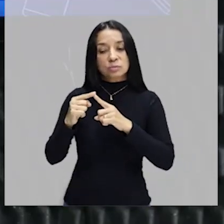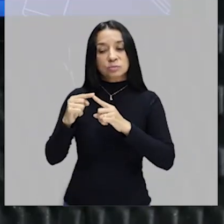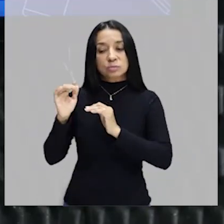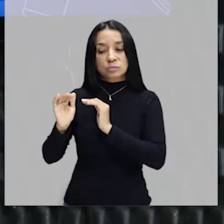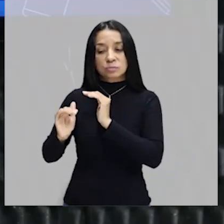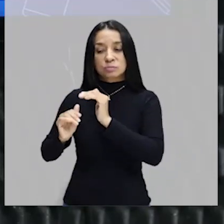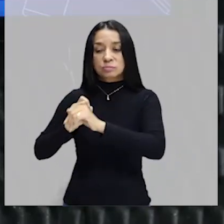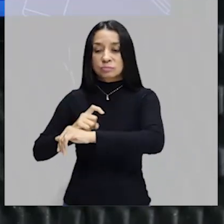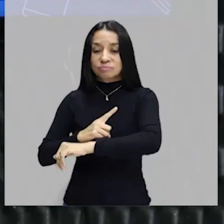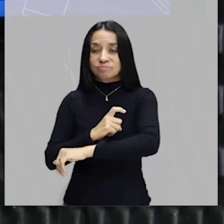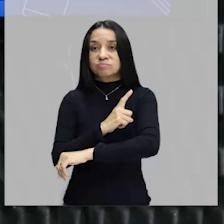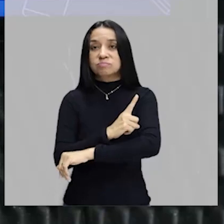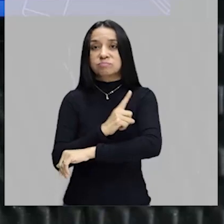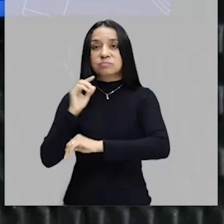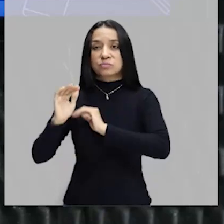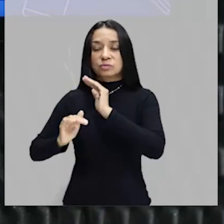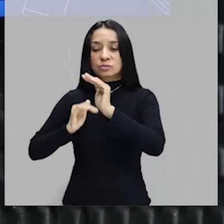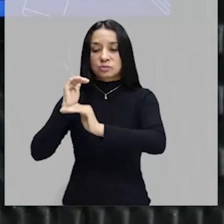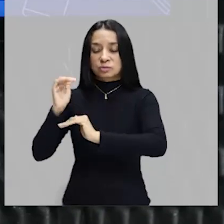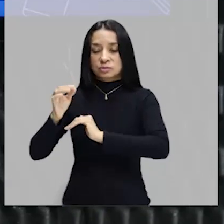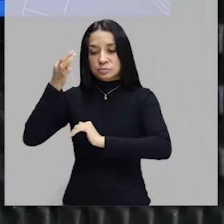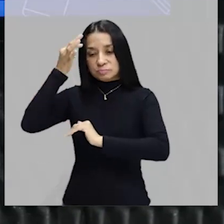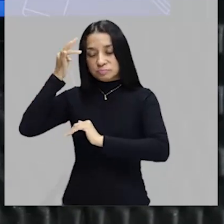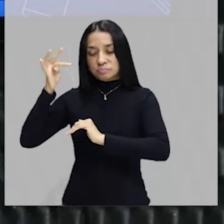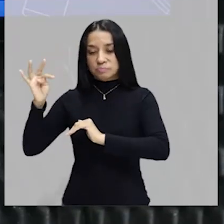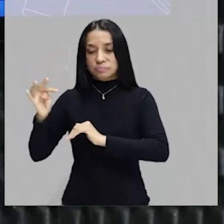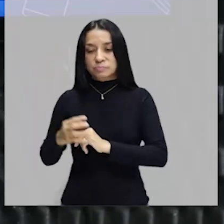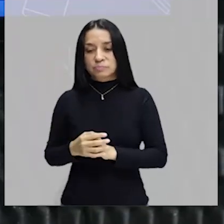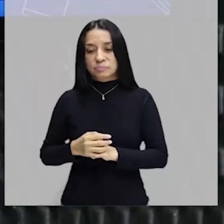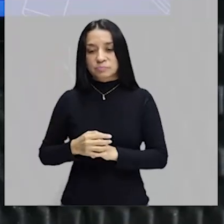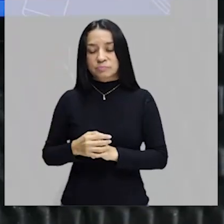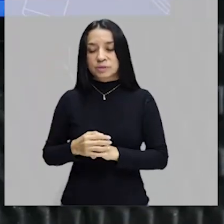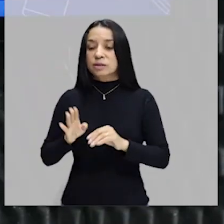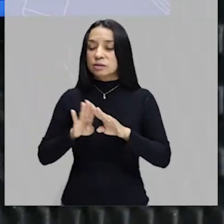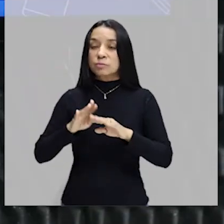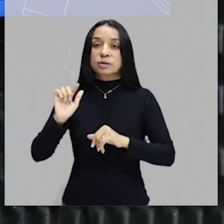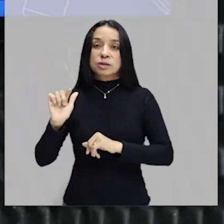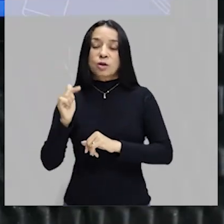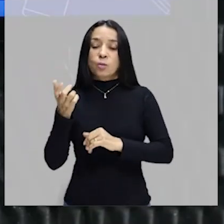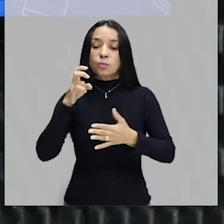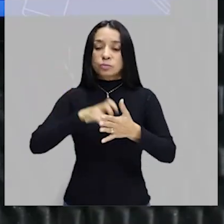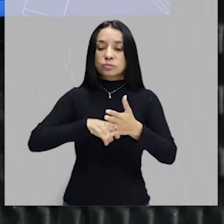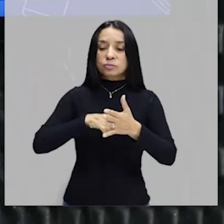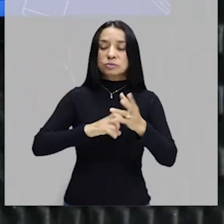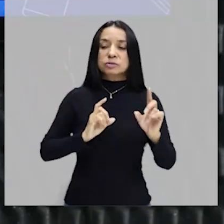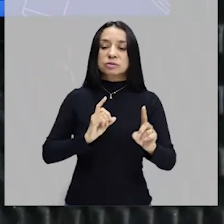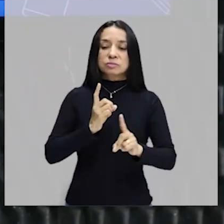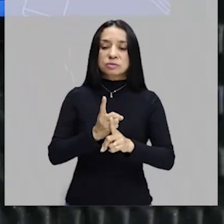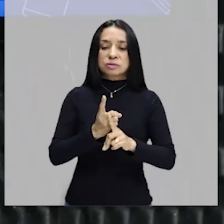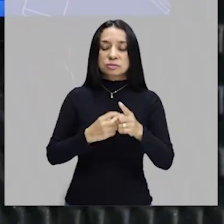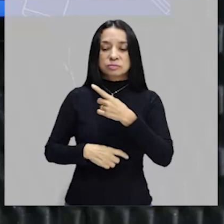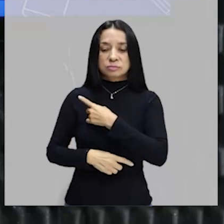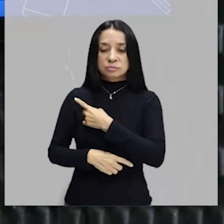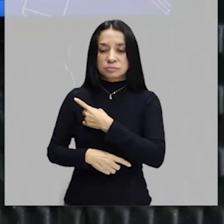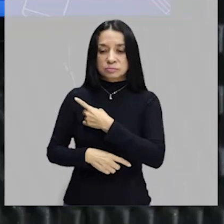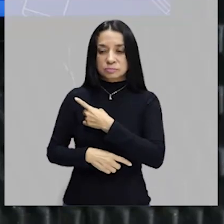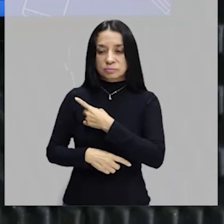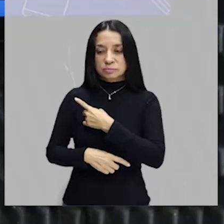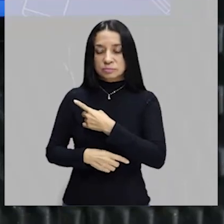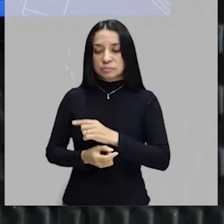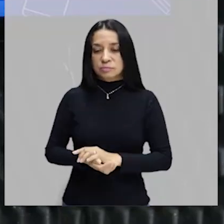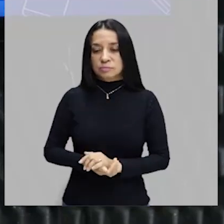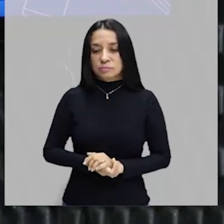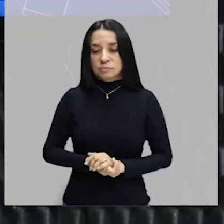antigo. Só que, além dele, existiram outros fósseis que foram encontrados. Então, esse indivíduo aqui teria